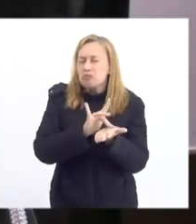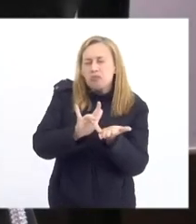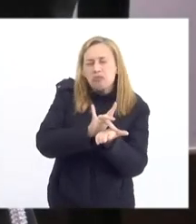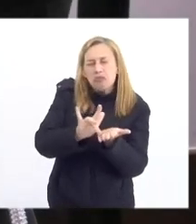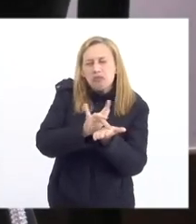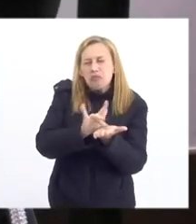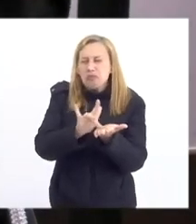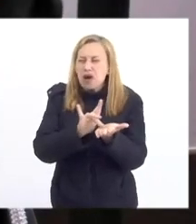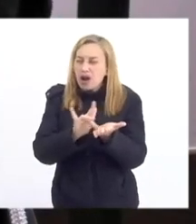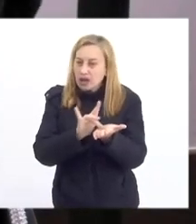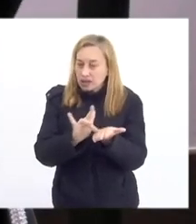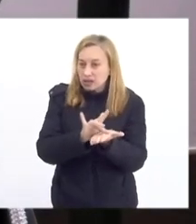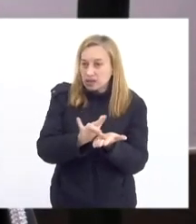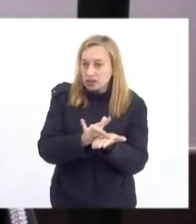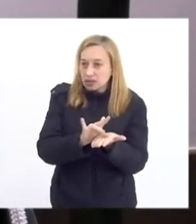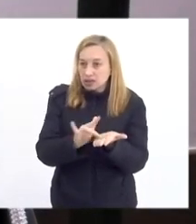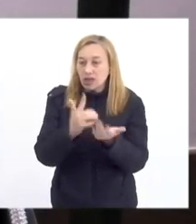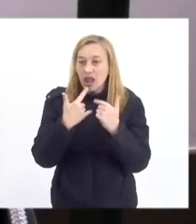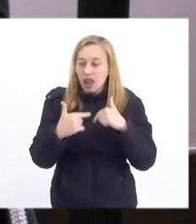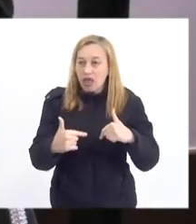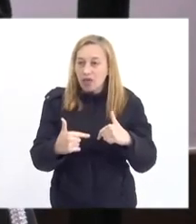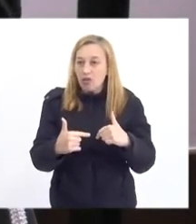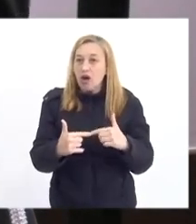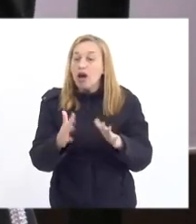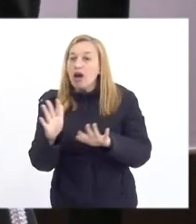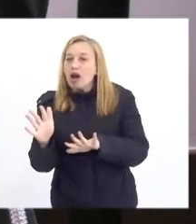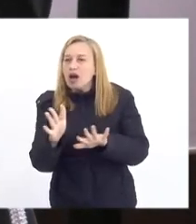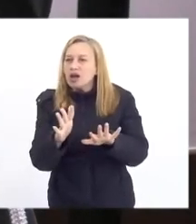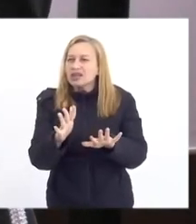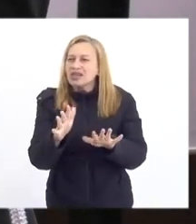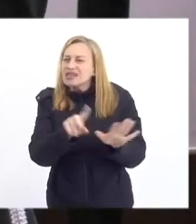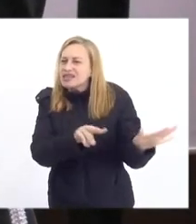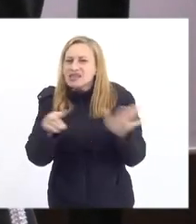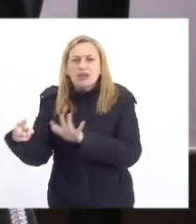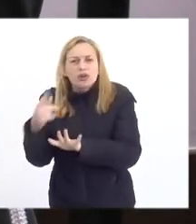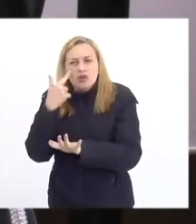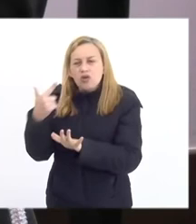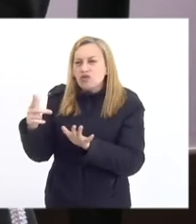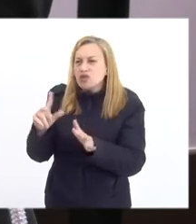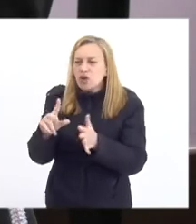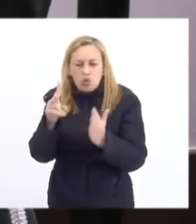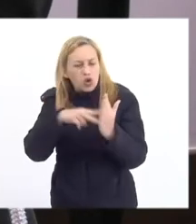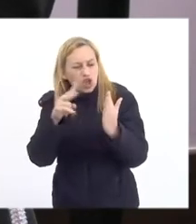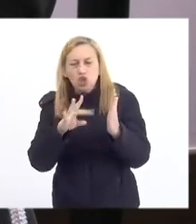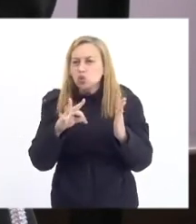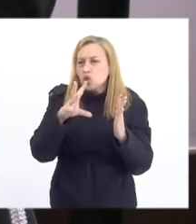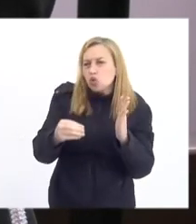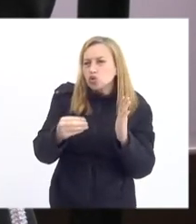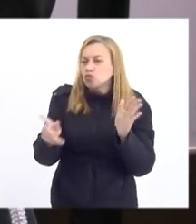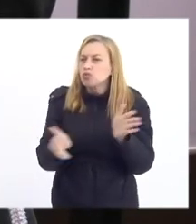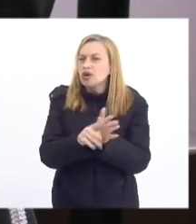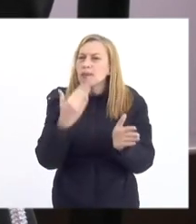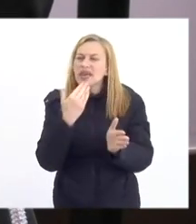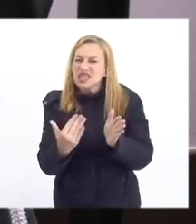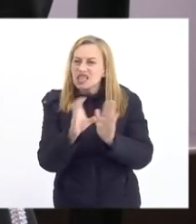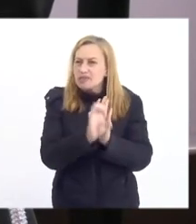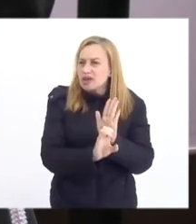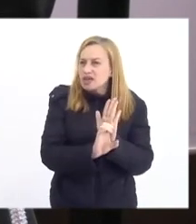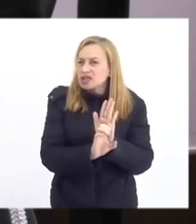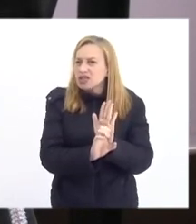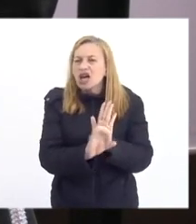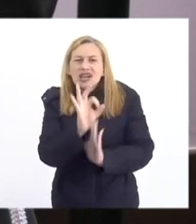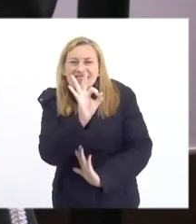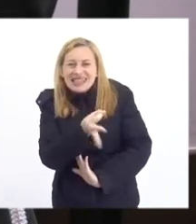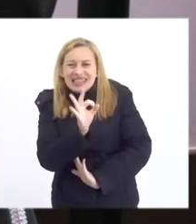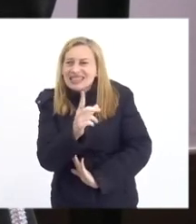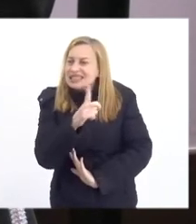foi, essa, foi ou está na pauta dessa semana, porque como eu li todos os projetos e sugeri emendas sábado e domingo, eu tenho